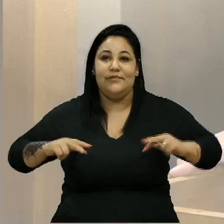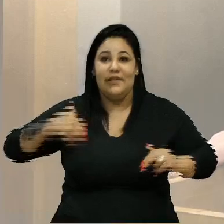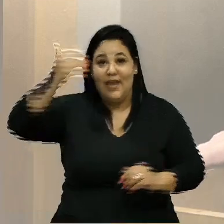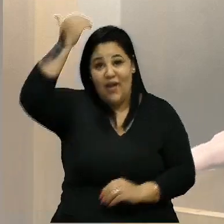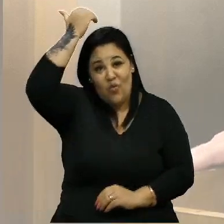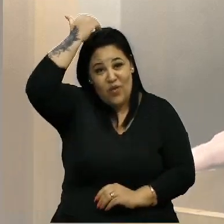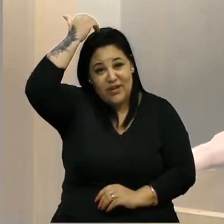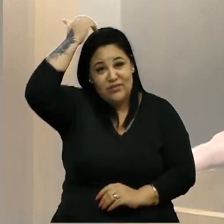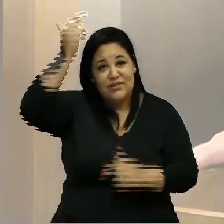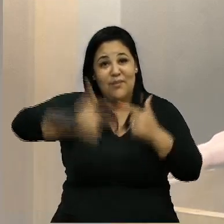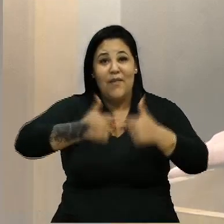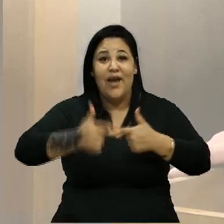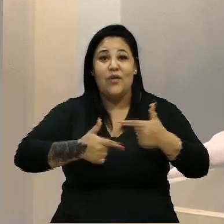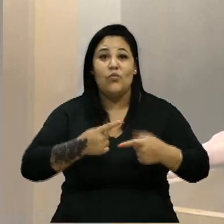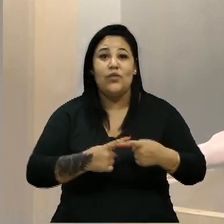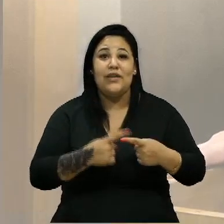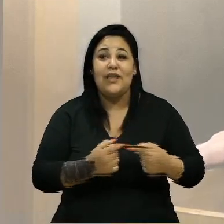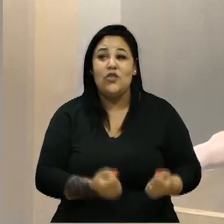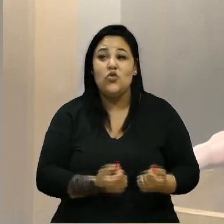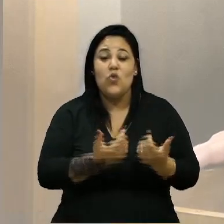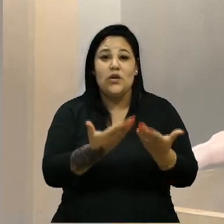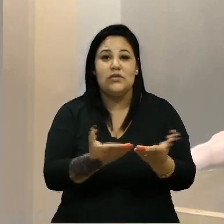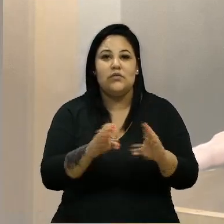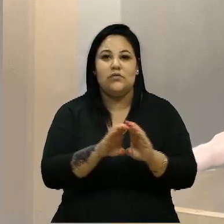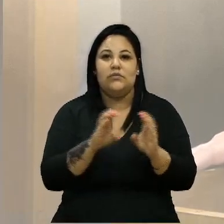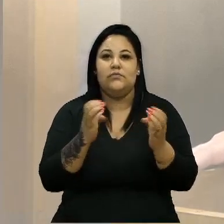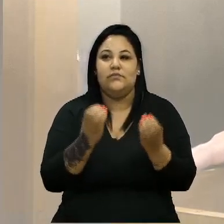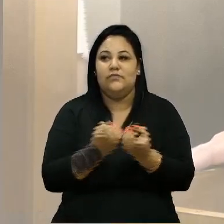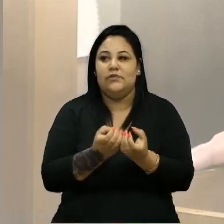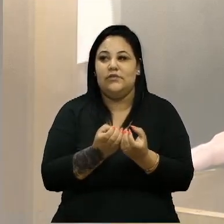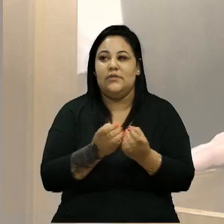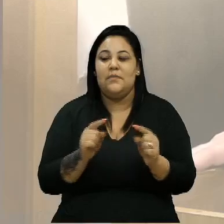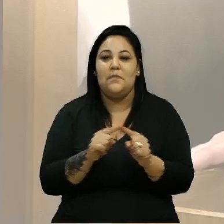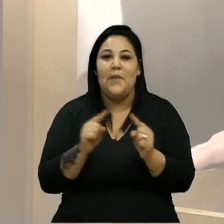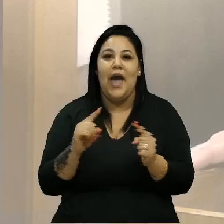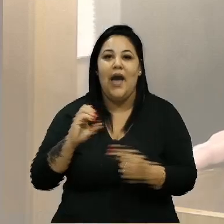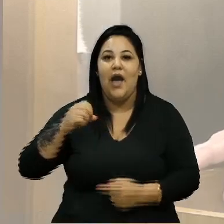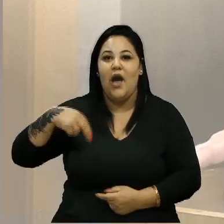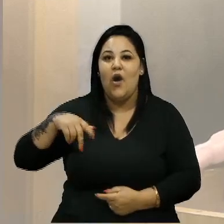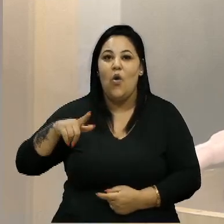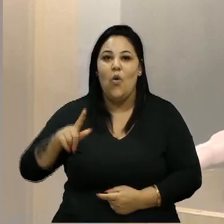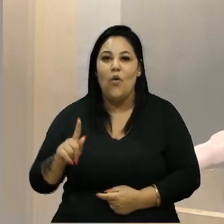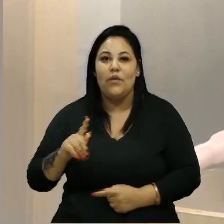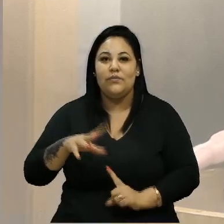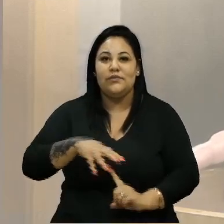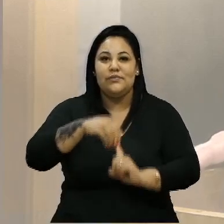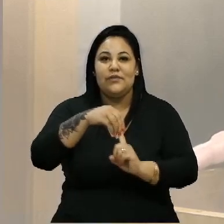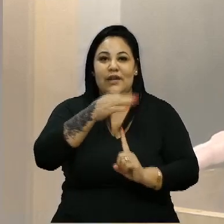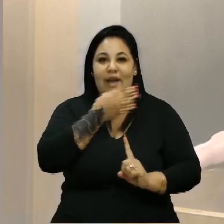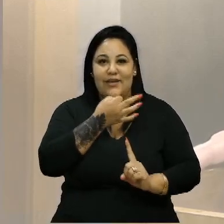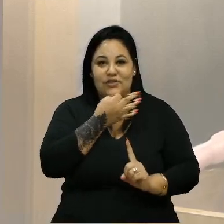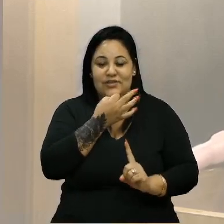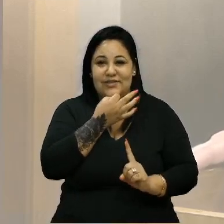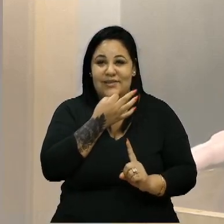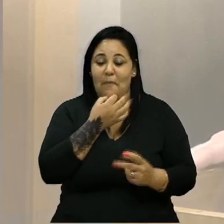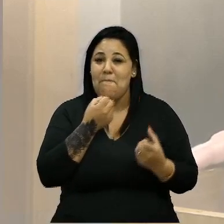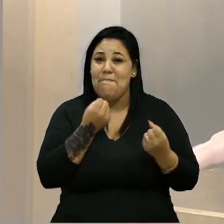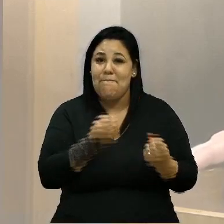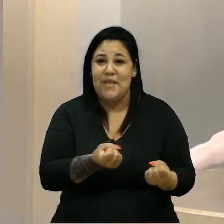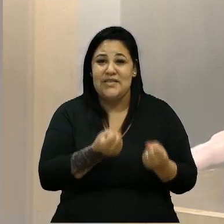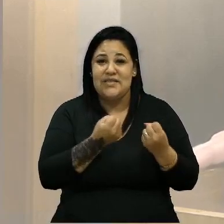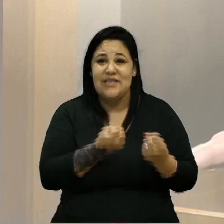a comunidade. Porém, as ONGs, principalmente Caxias do Sul, elas estão